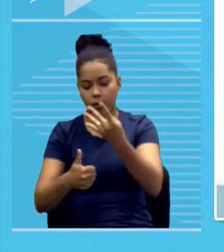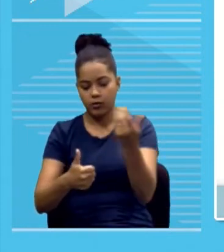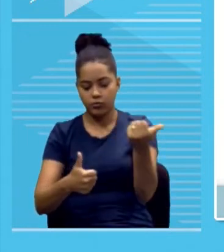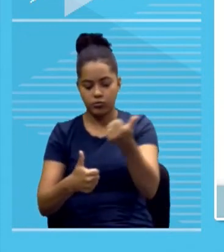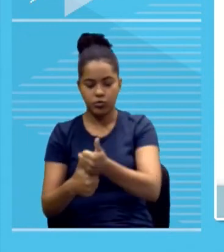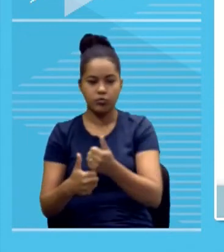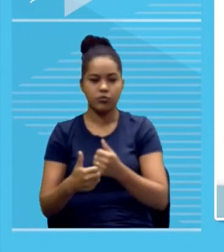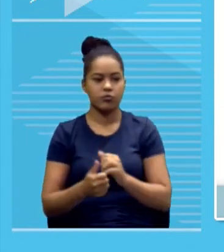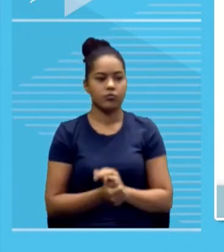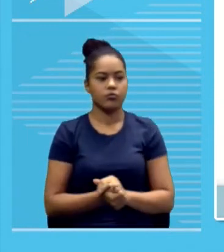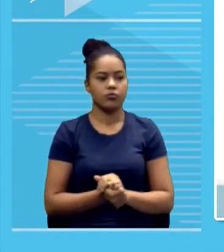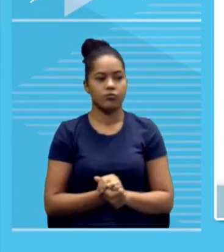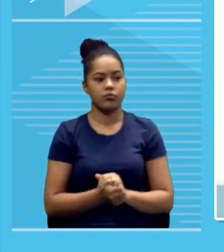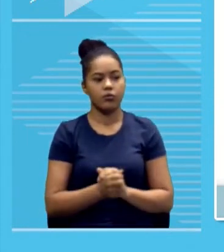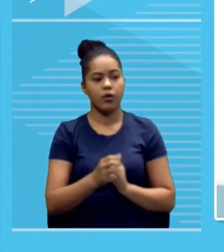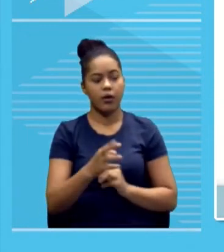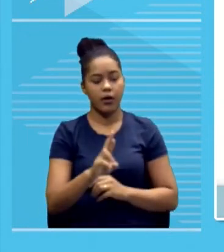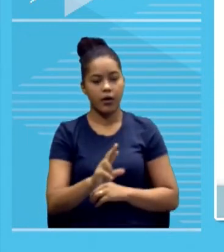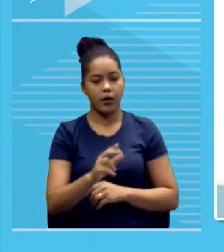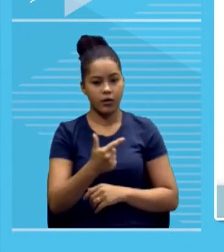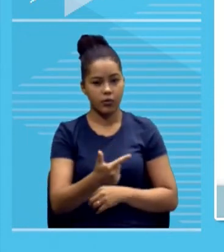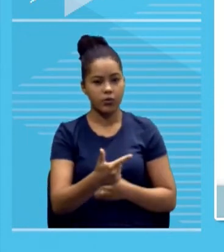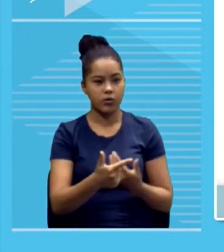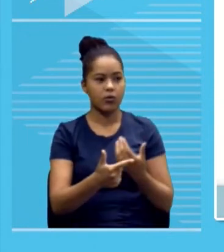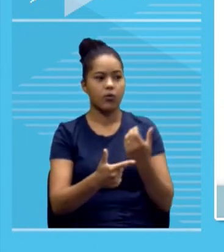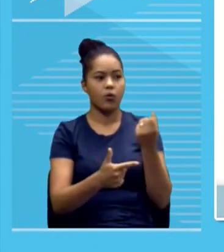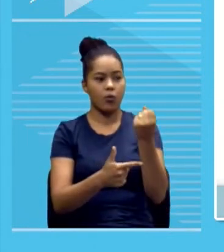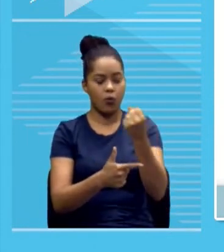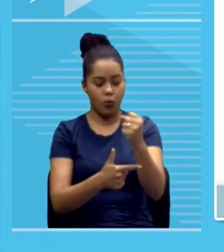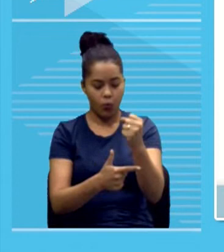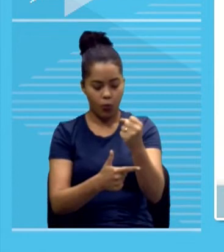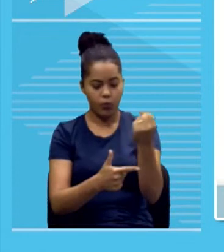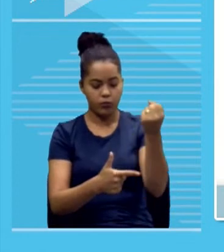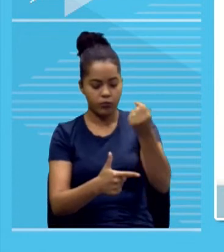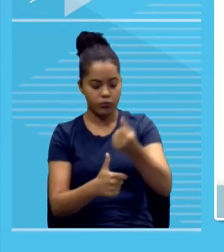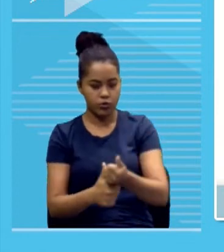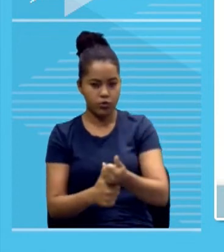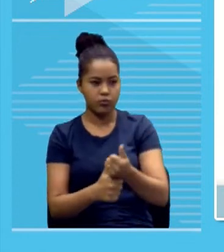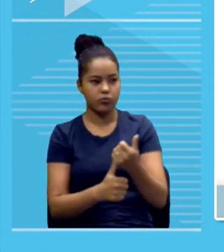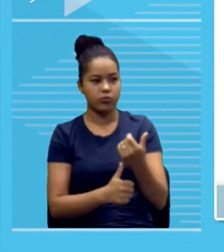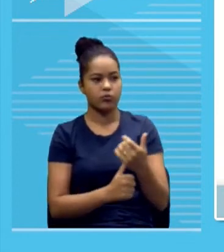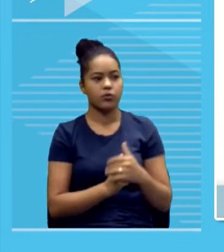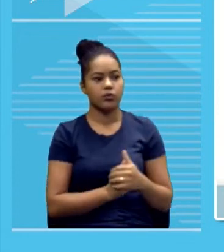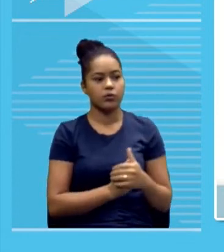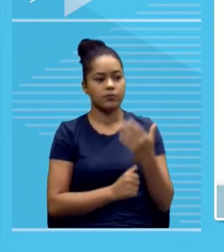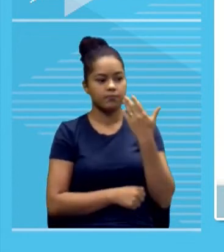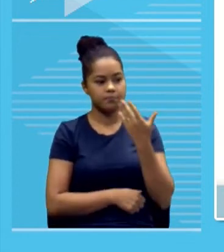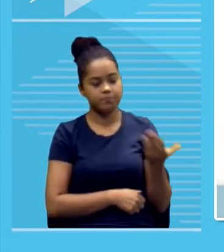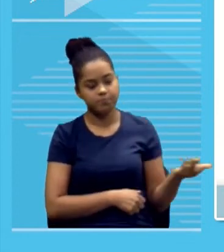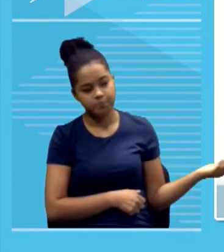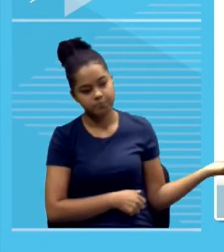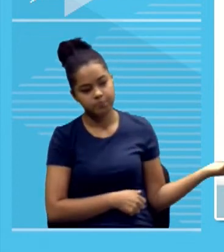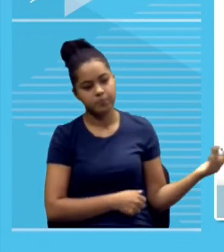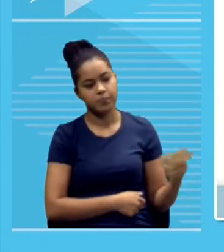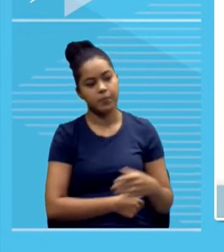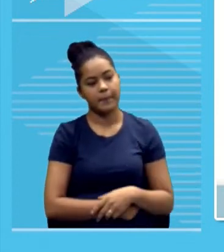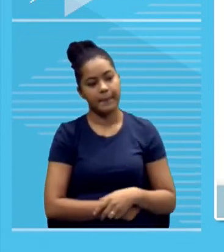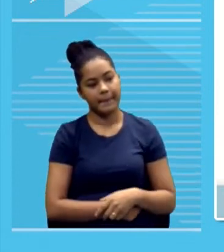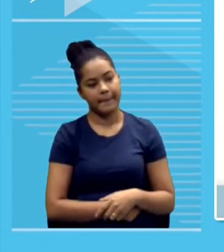mais 8, o segundo resistor, mais 3, o terceiro resistor. 4 mais 8, 12, mais